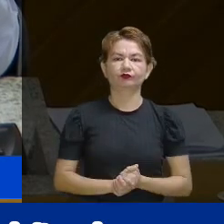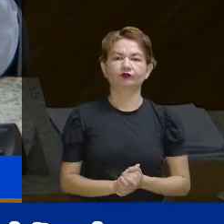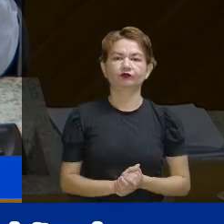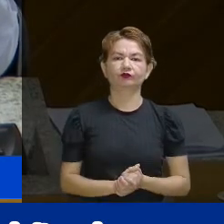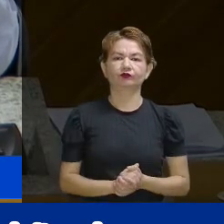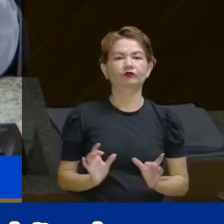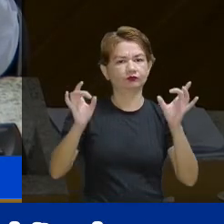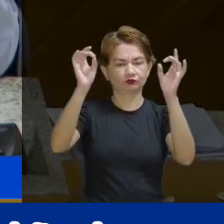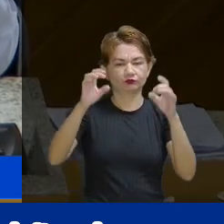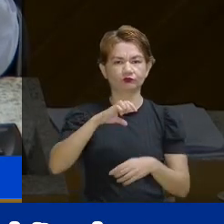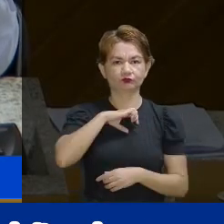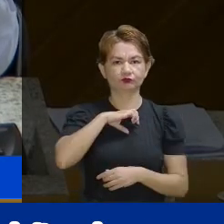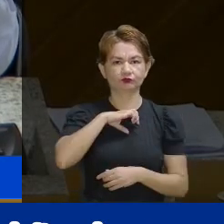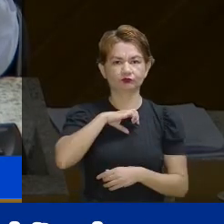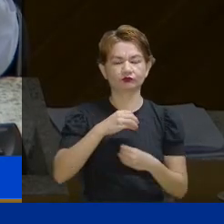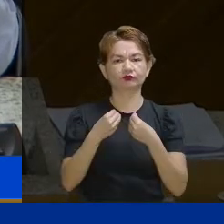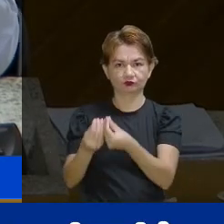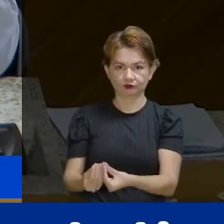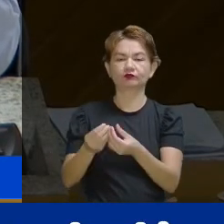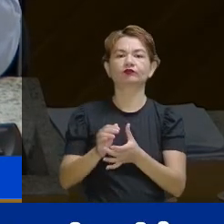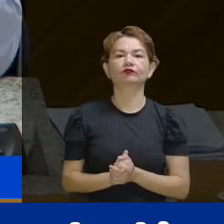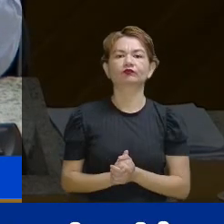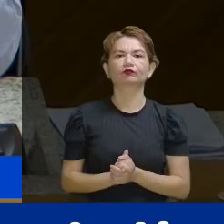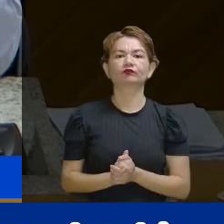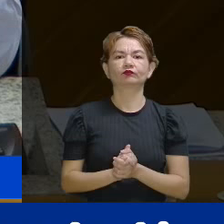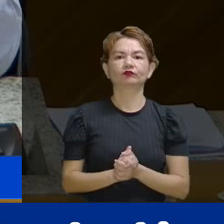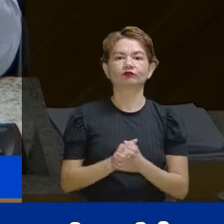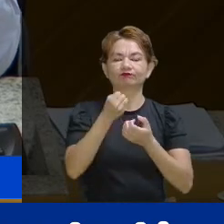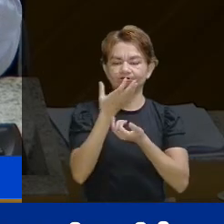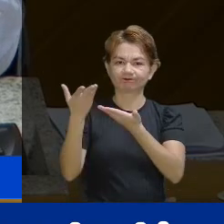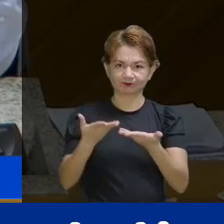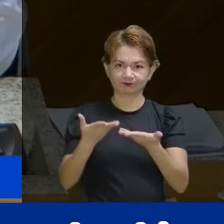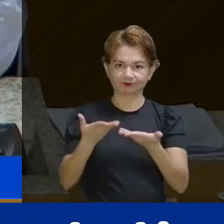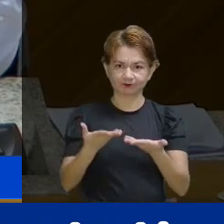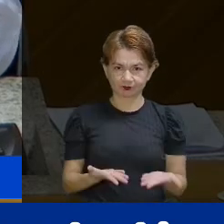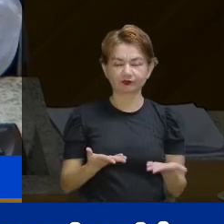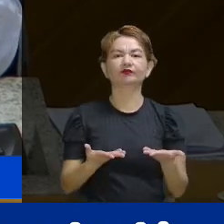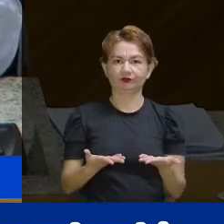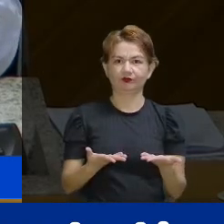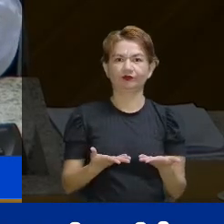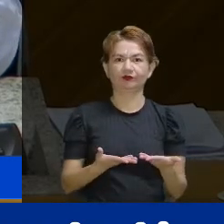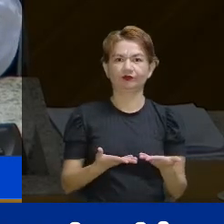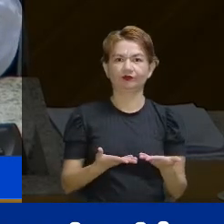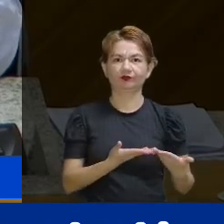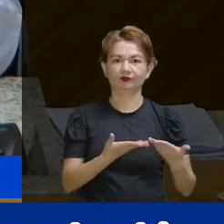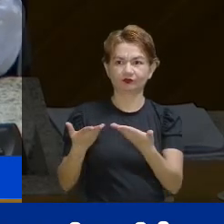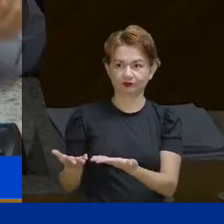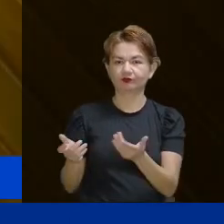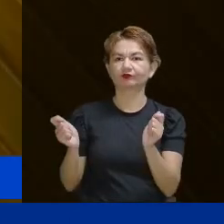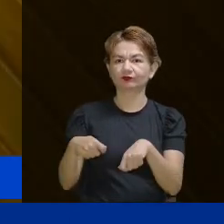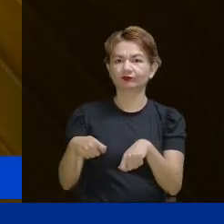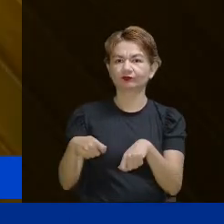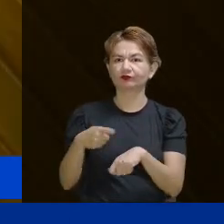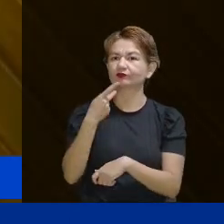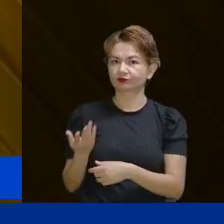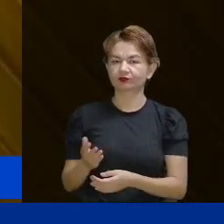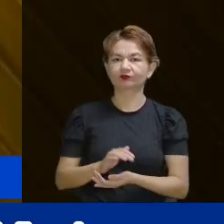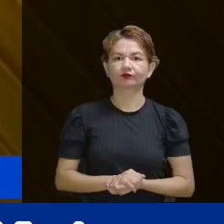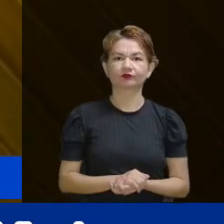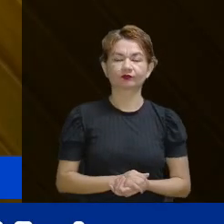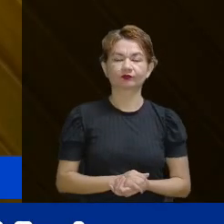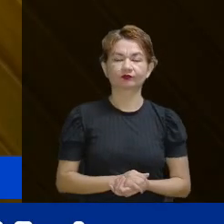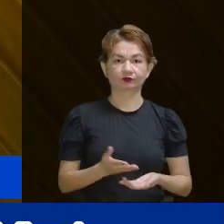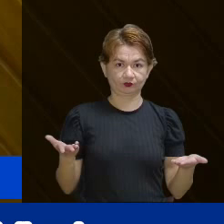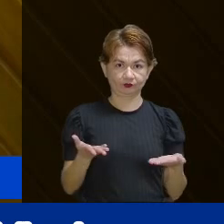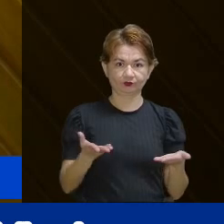da Medalha do Mérito Eleitoral. Sejam todos muito bem-vindos e eu devolvo a palavra ao cerimonial.